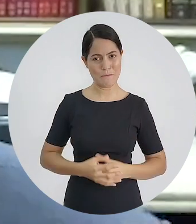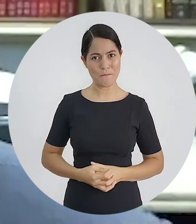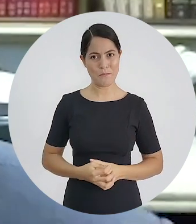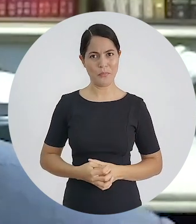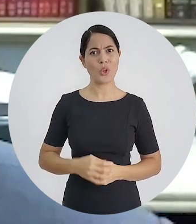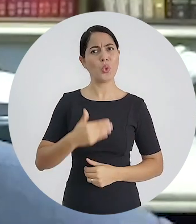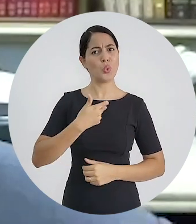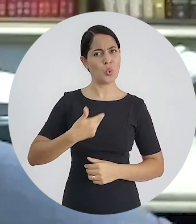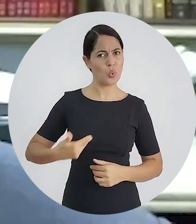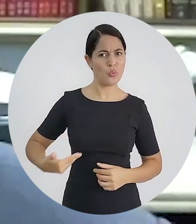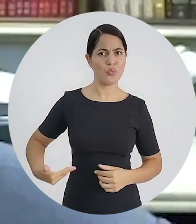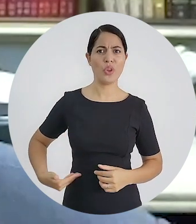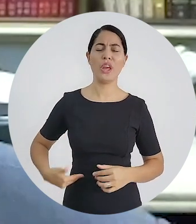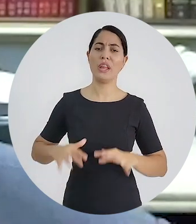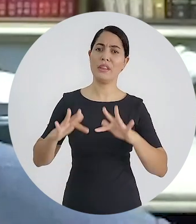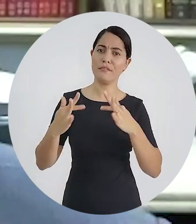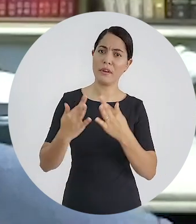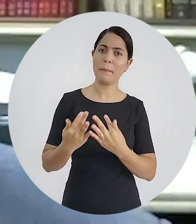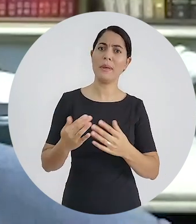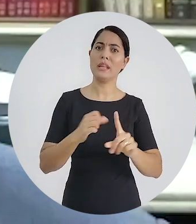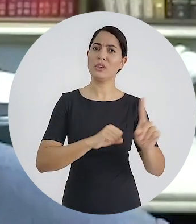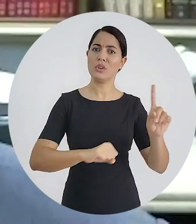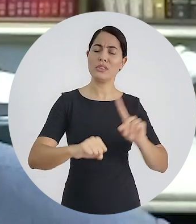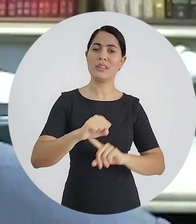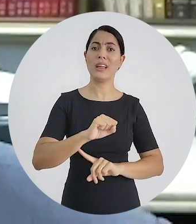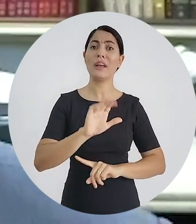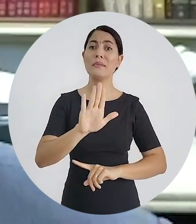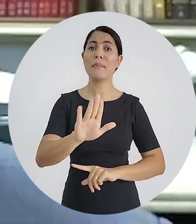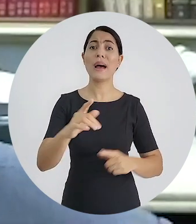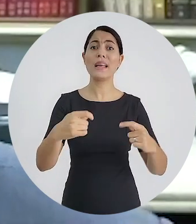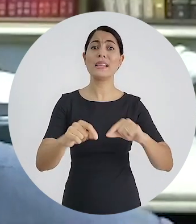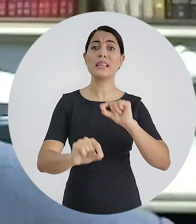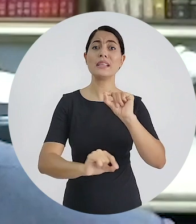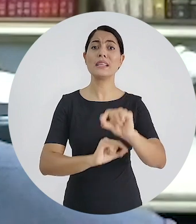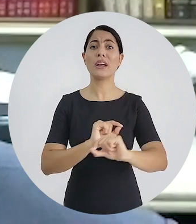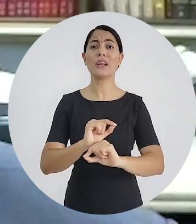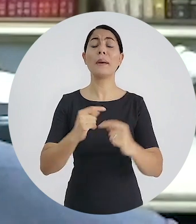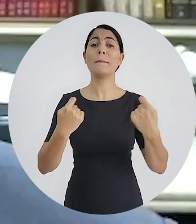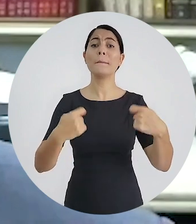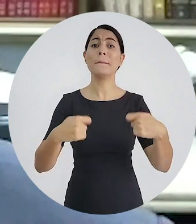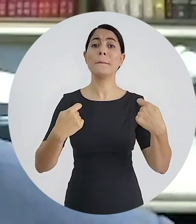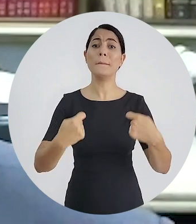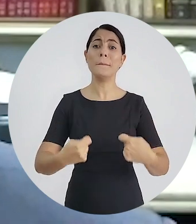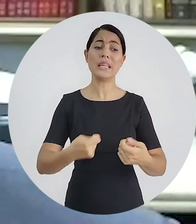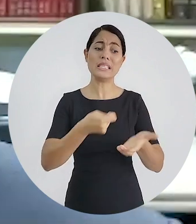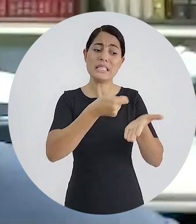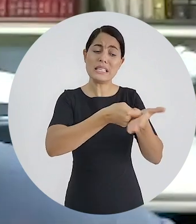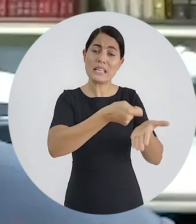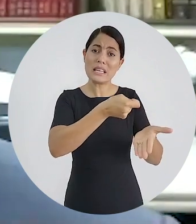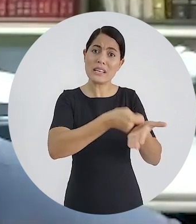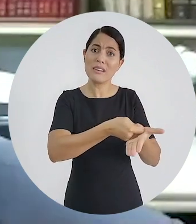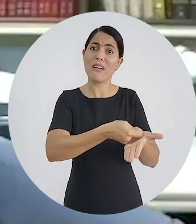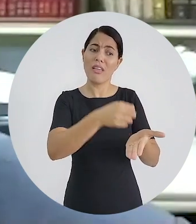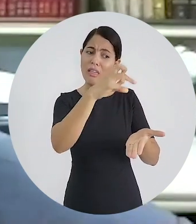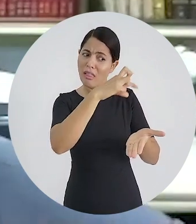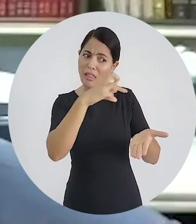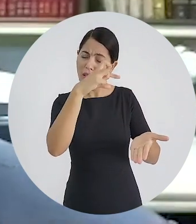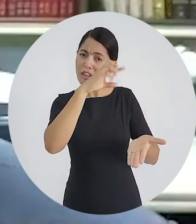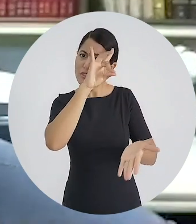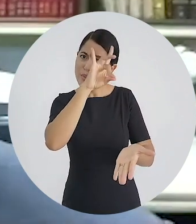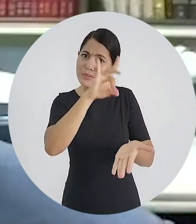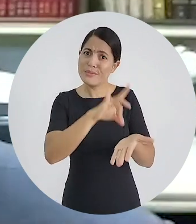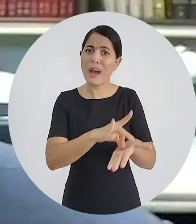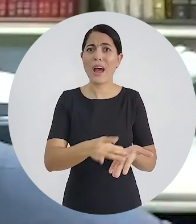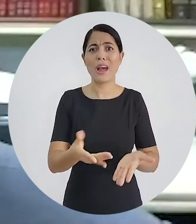sociedade, só vem a evidenciar a necessidade de que isso seja implementado, seja monitorado, seja fiscalizado de